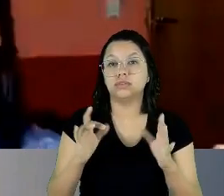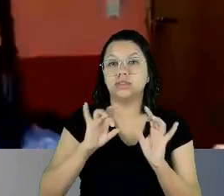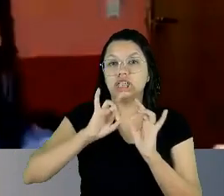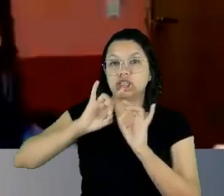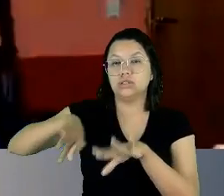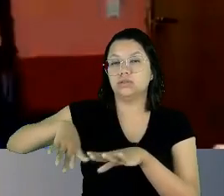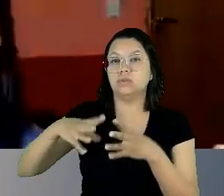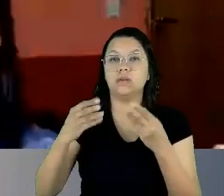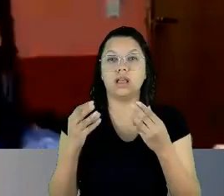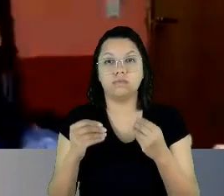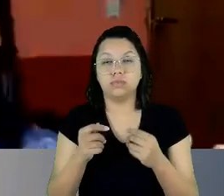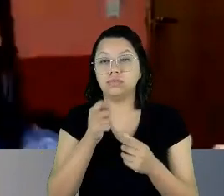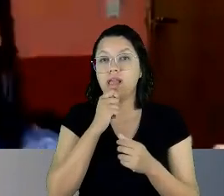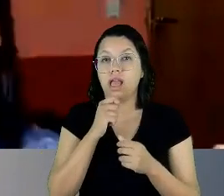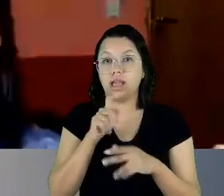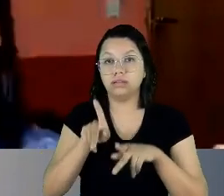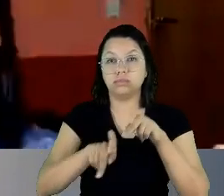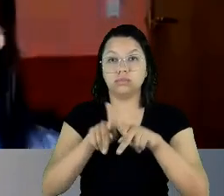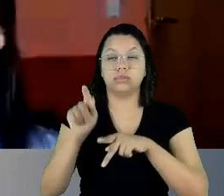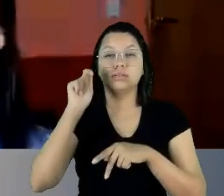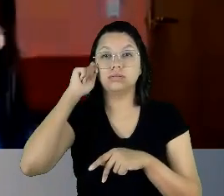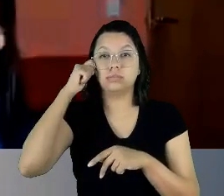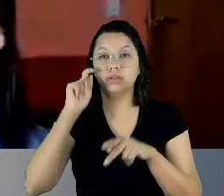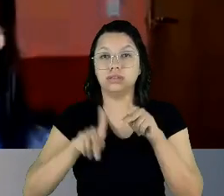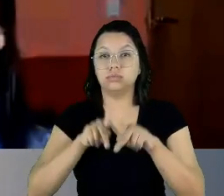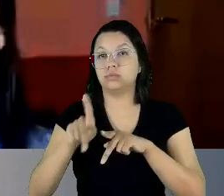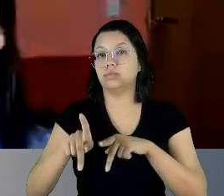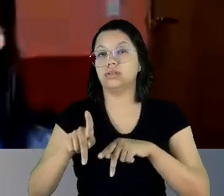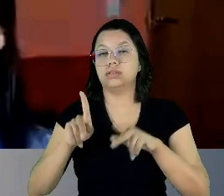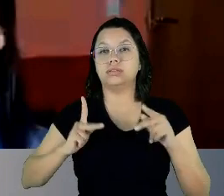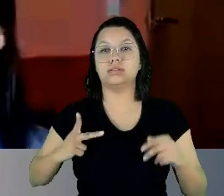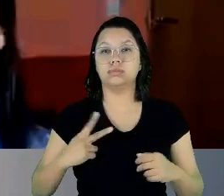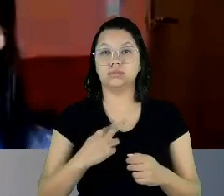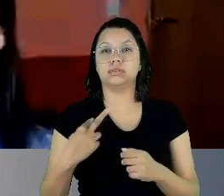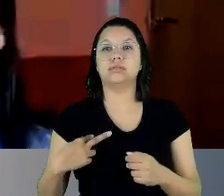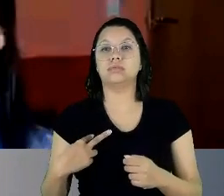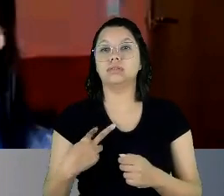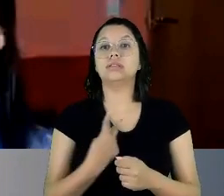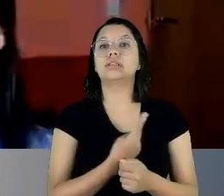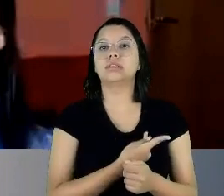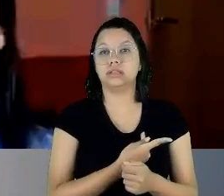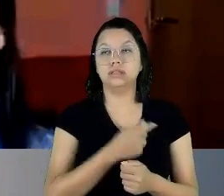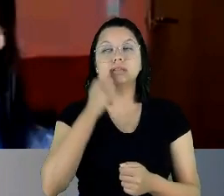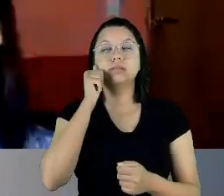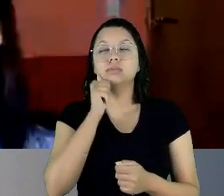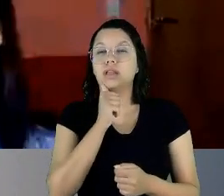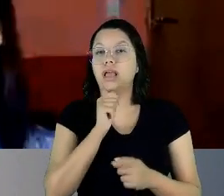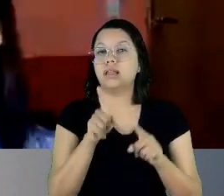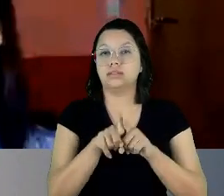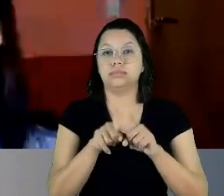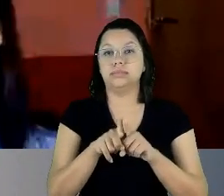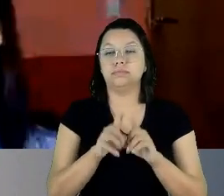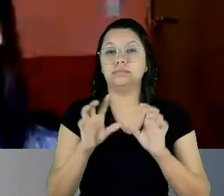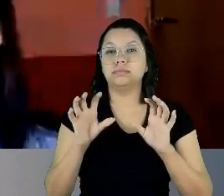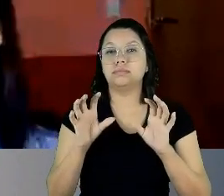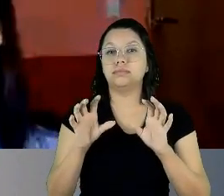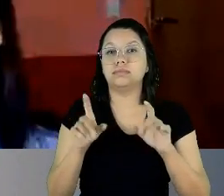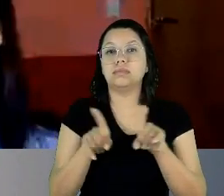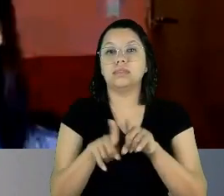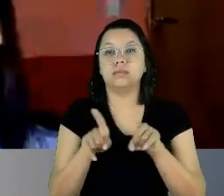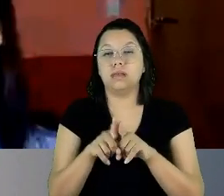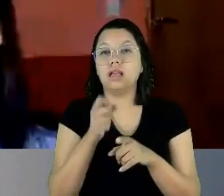ele exclui muito ainda a população negra, a população trans, as mulheres, assim como